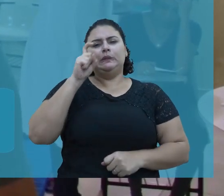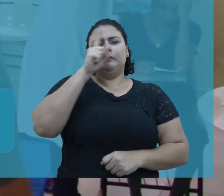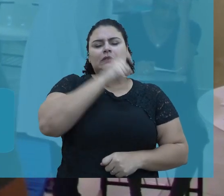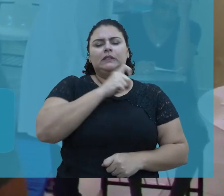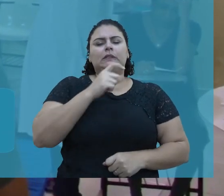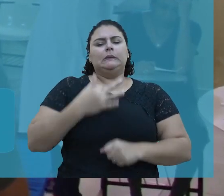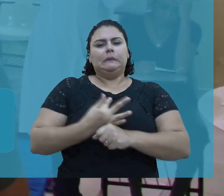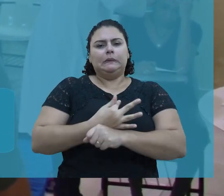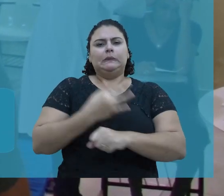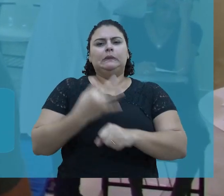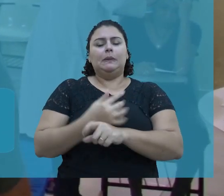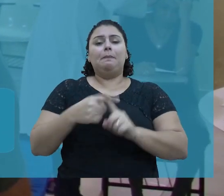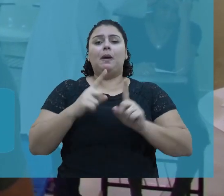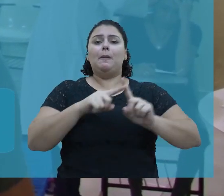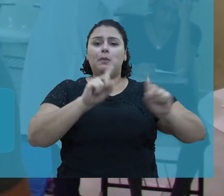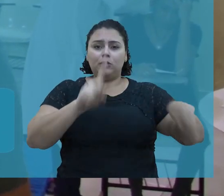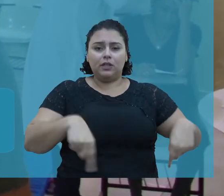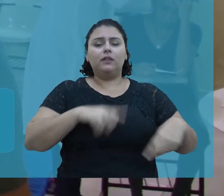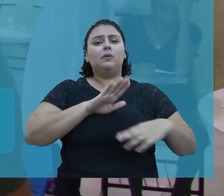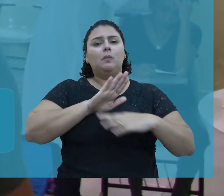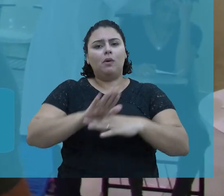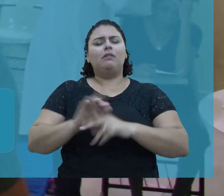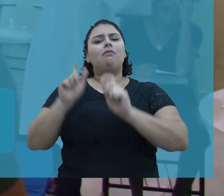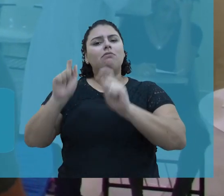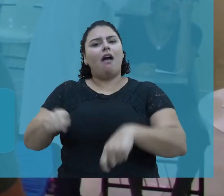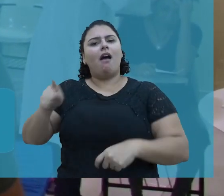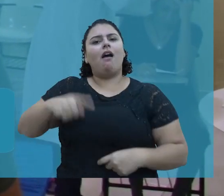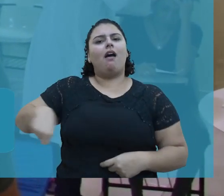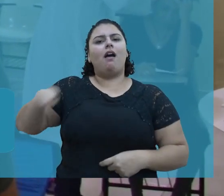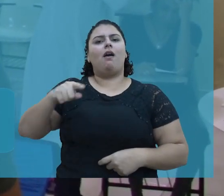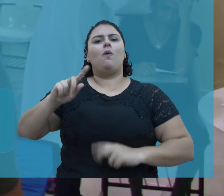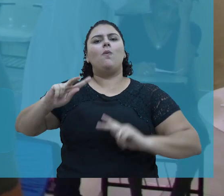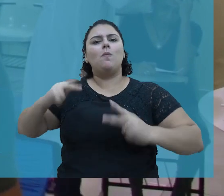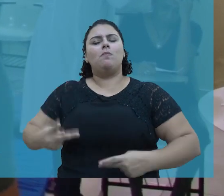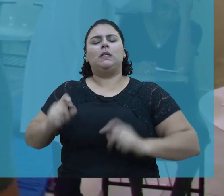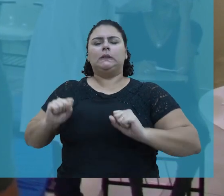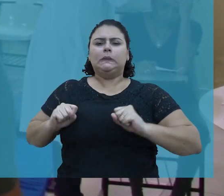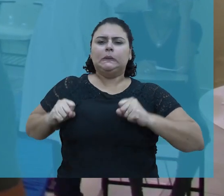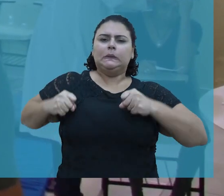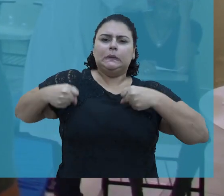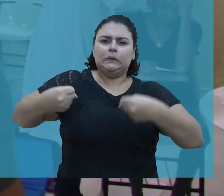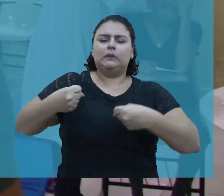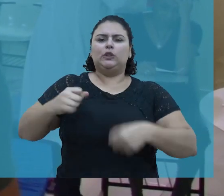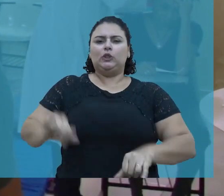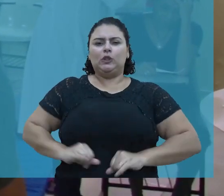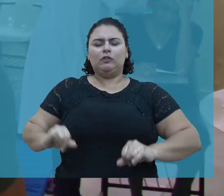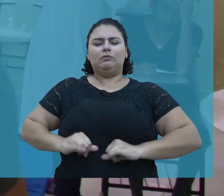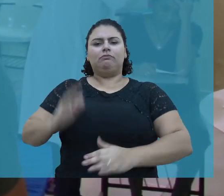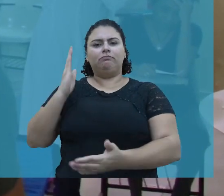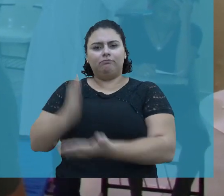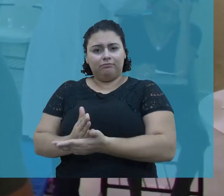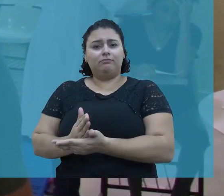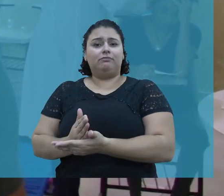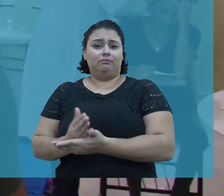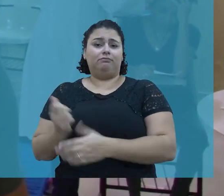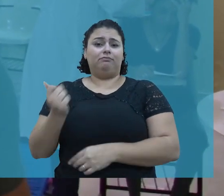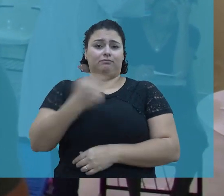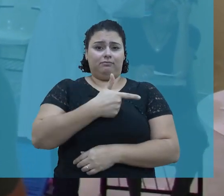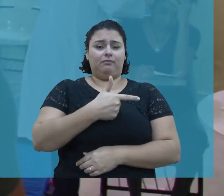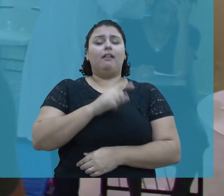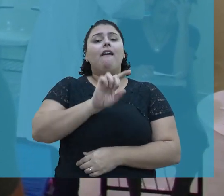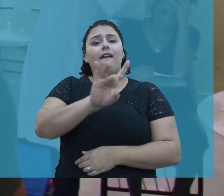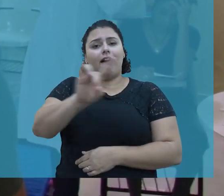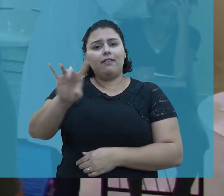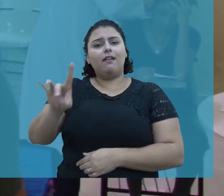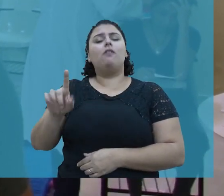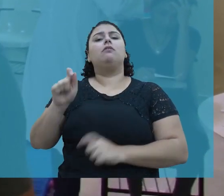projeto quer mostrar para essas pessoas é que não existe dor maior do que a capacidade humana de lutar contra o sofrimento. Aqui,